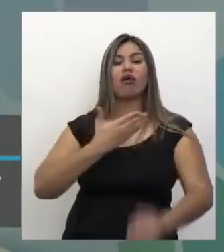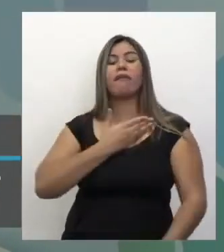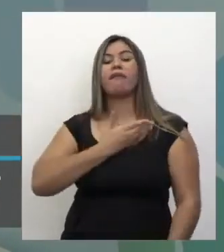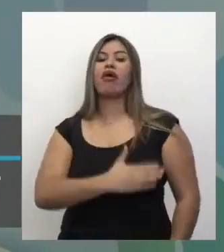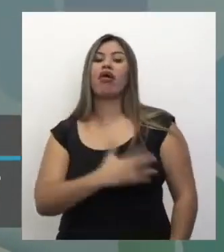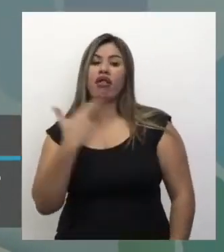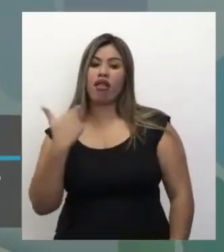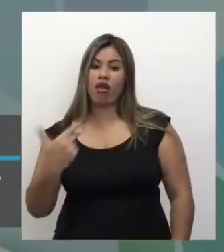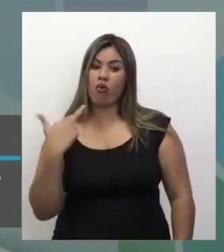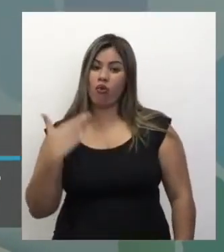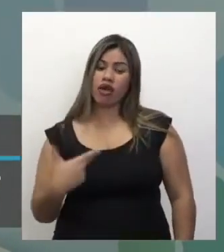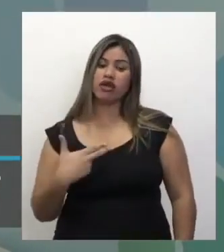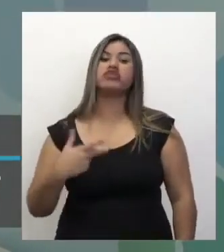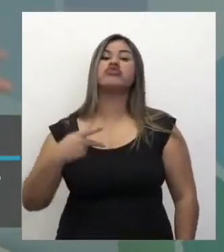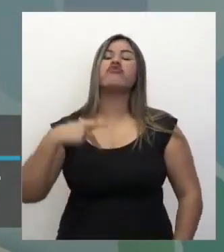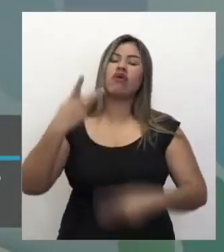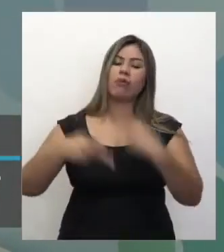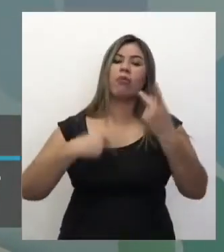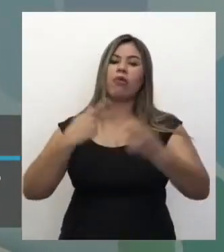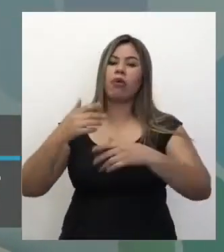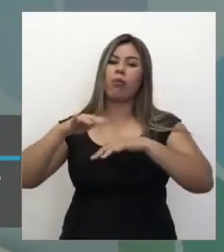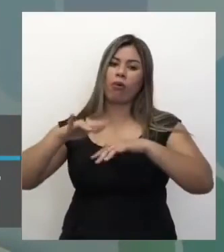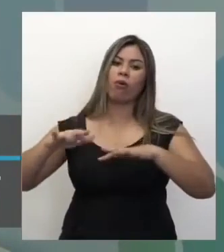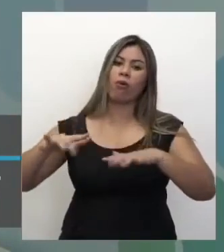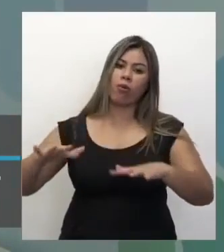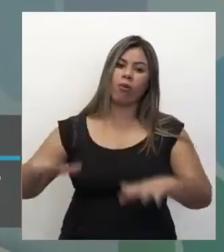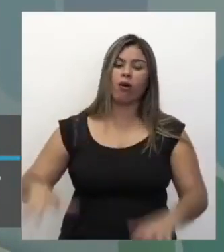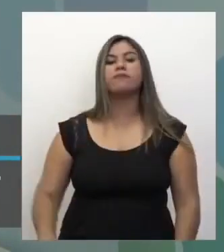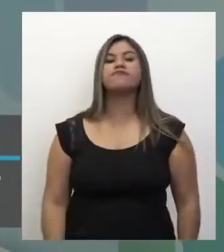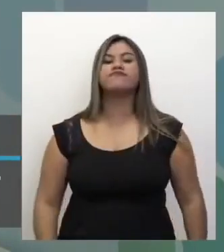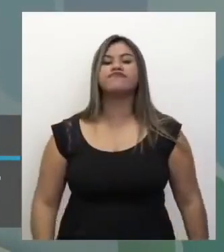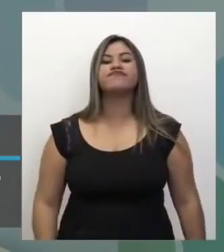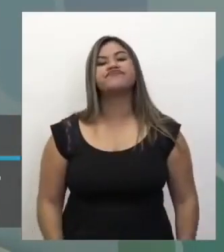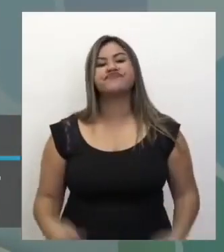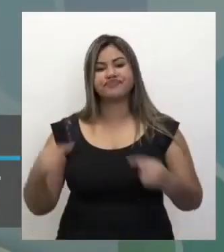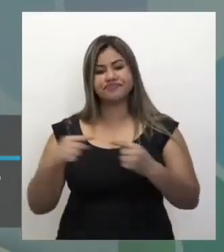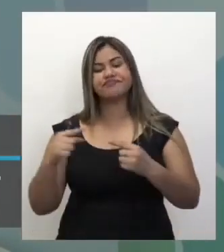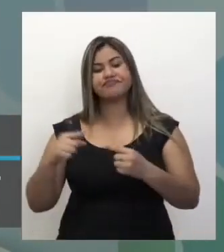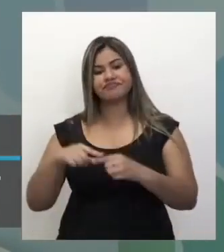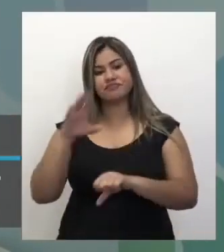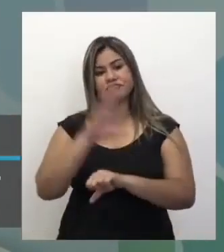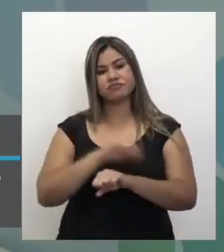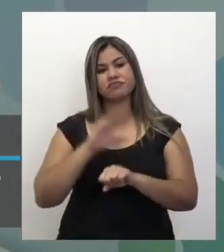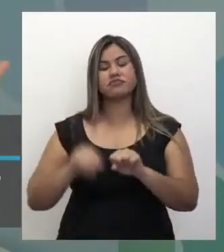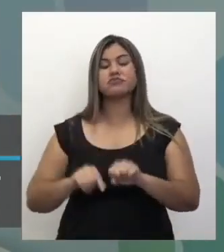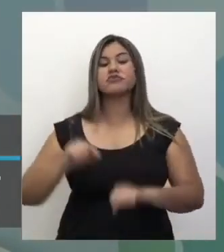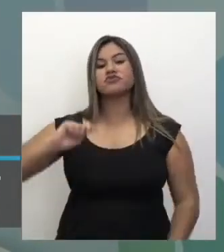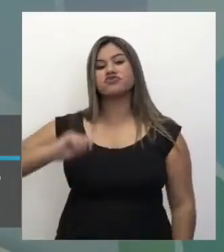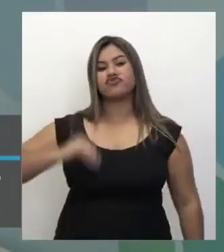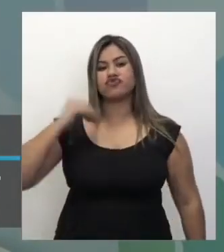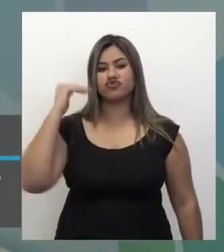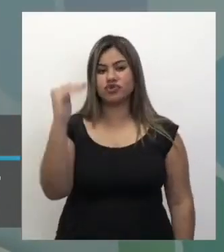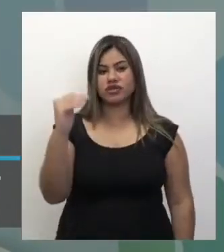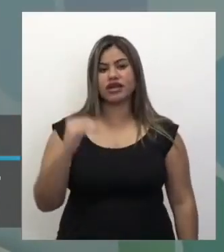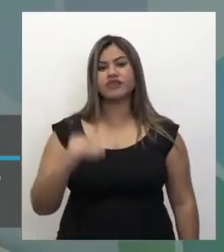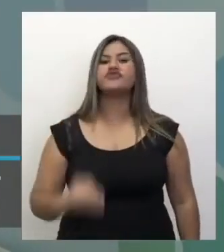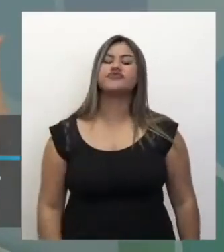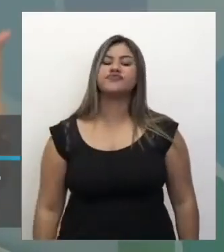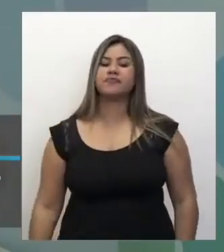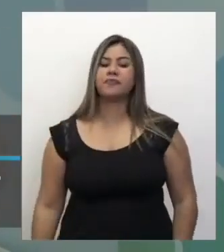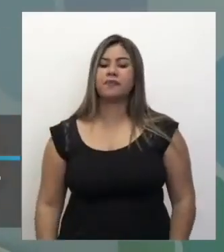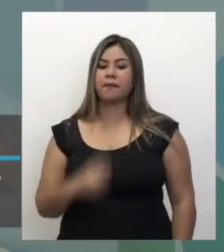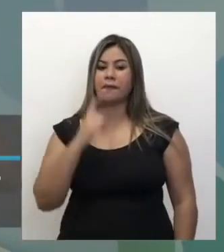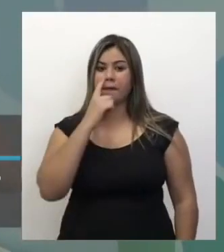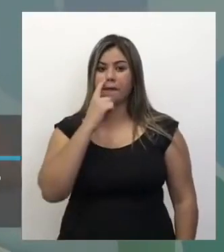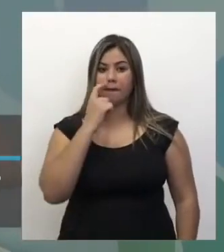linguístico, cita aqui, aí ela pega uma autoridade e ainda vai tecendo mais coisas e a sua argumentação